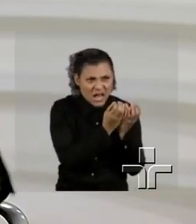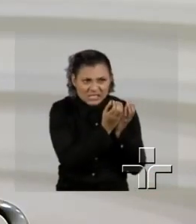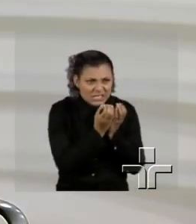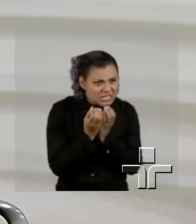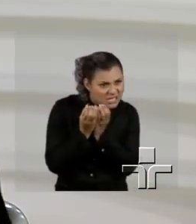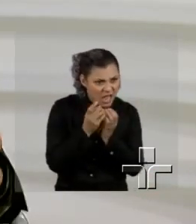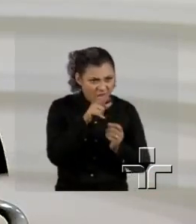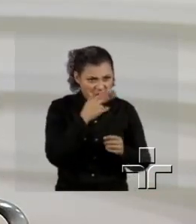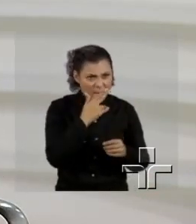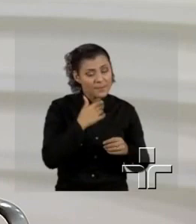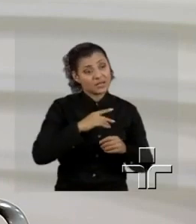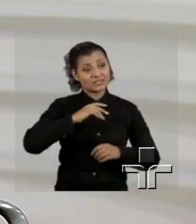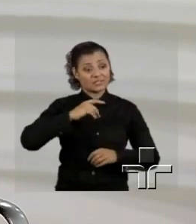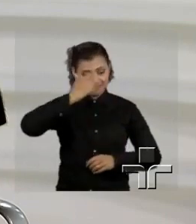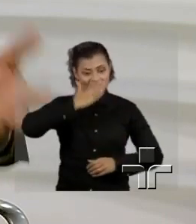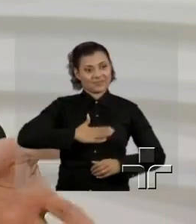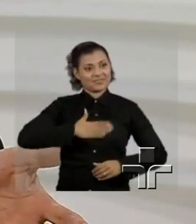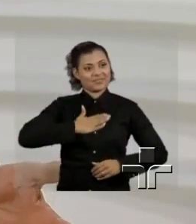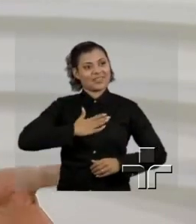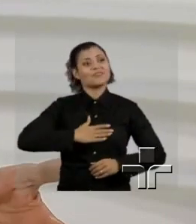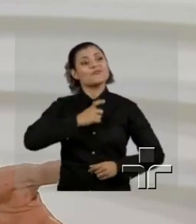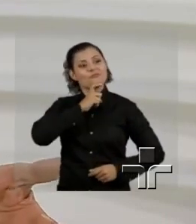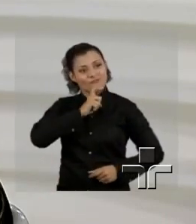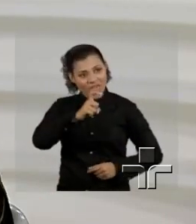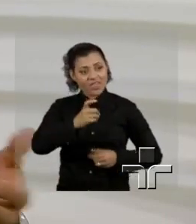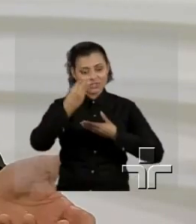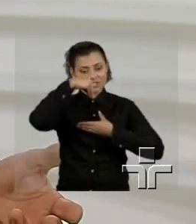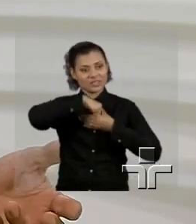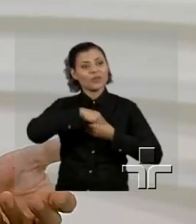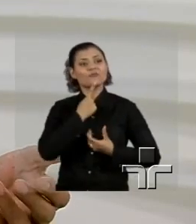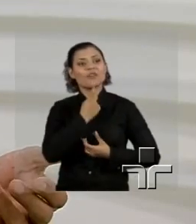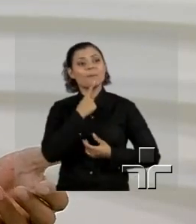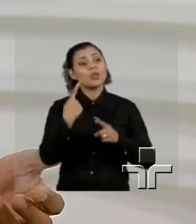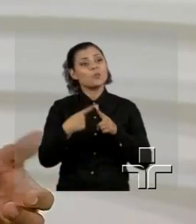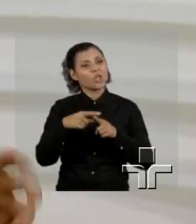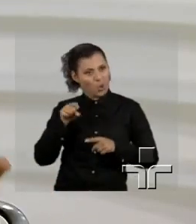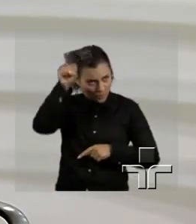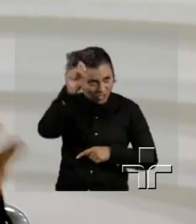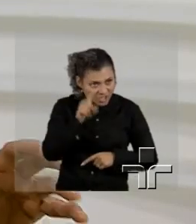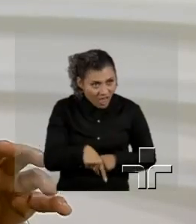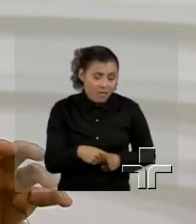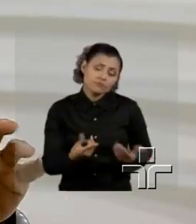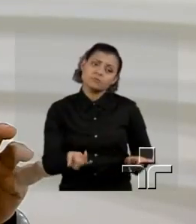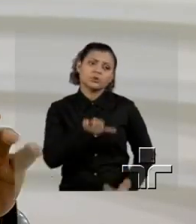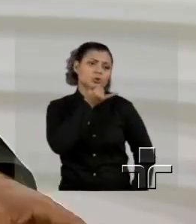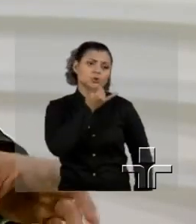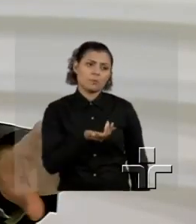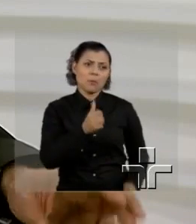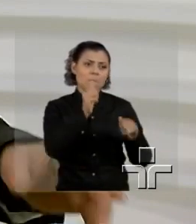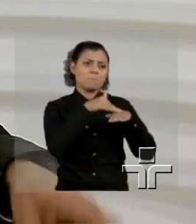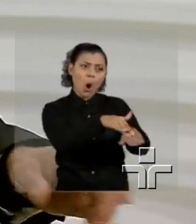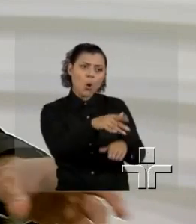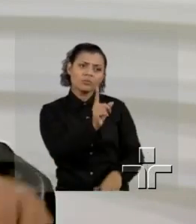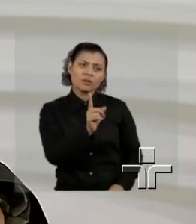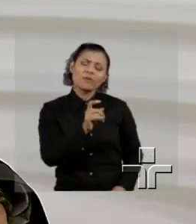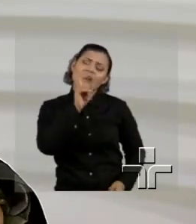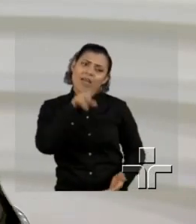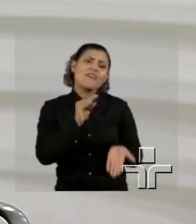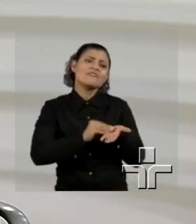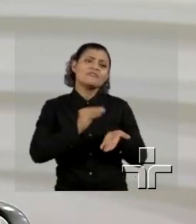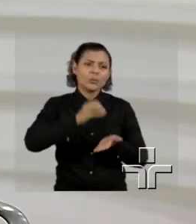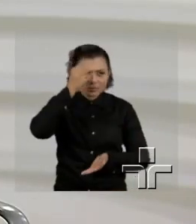Então, e aí se você quer atacar a pessoa, você acusa ele de ser do outro lado. Se você é do